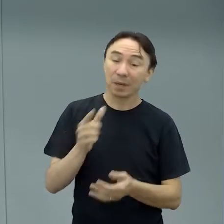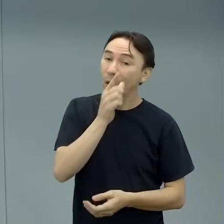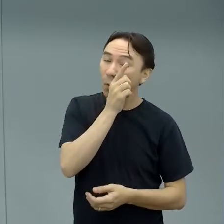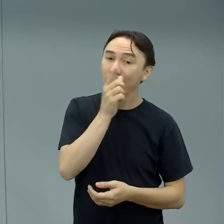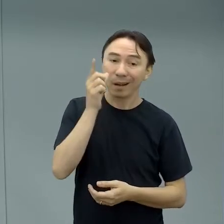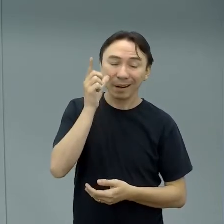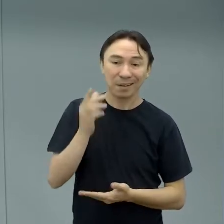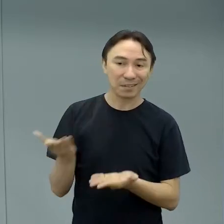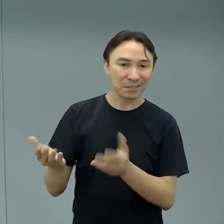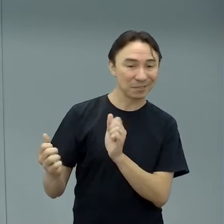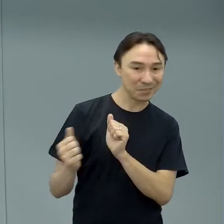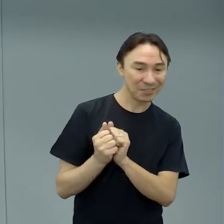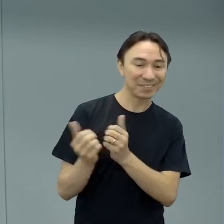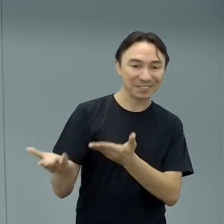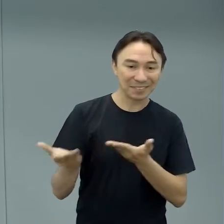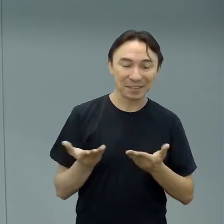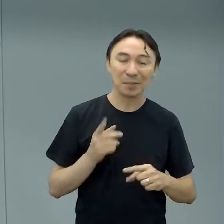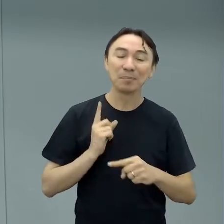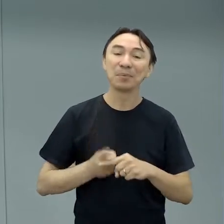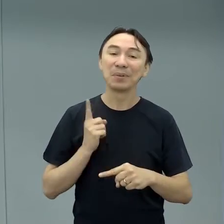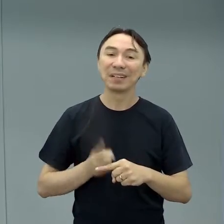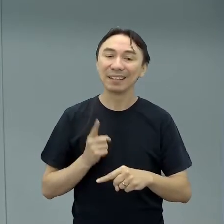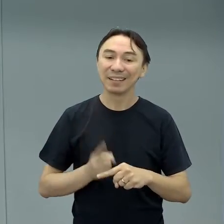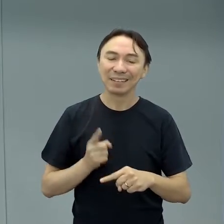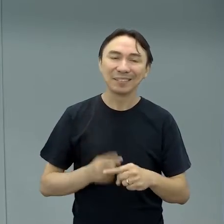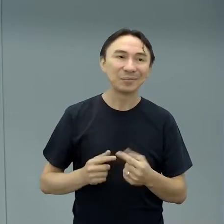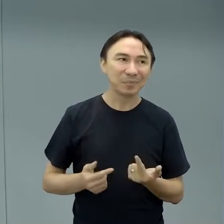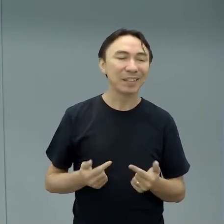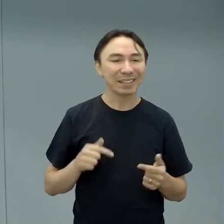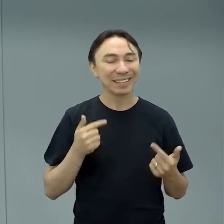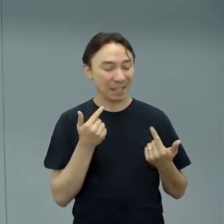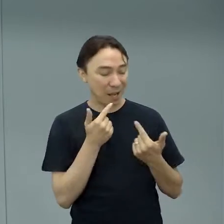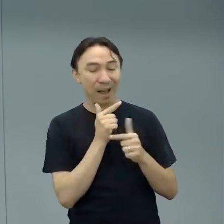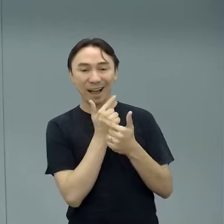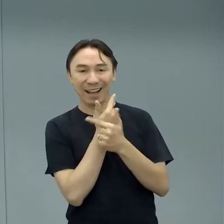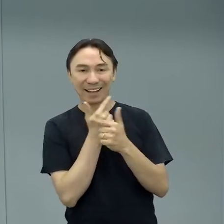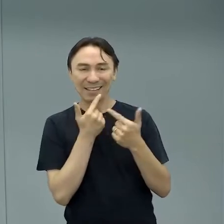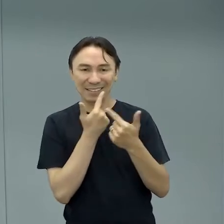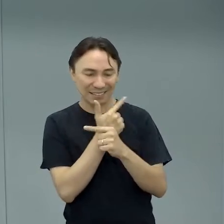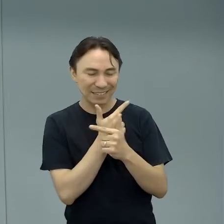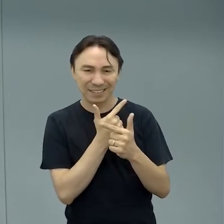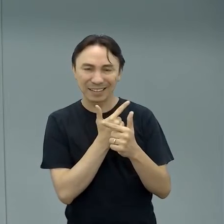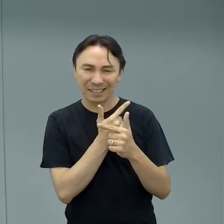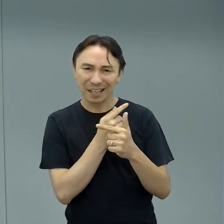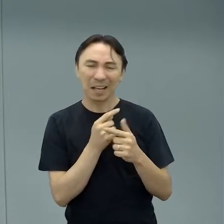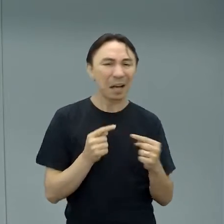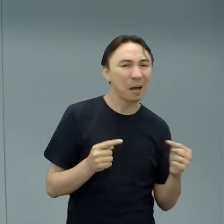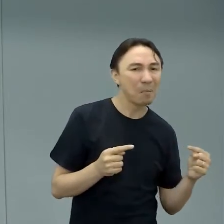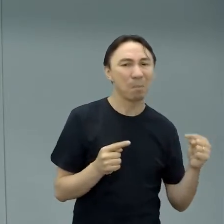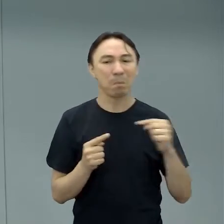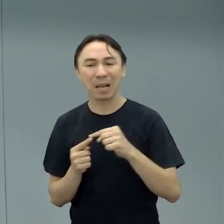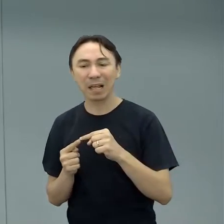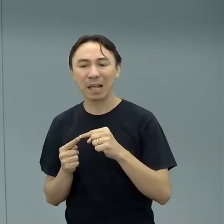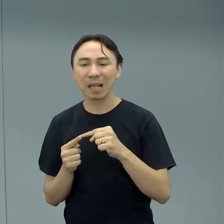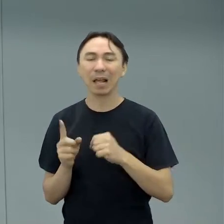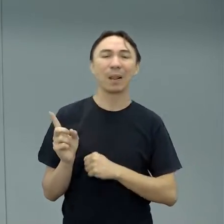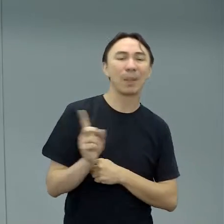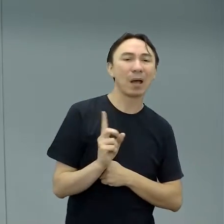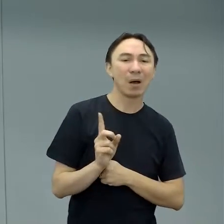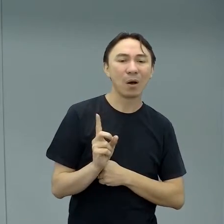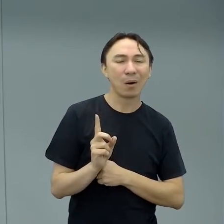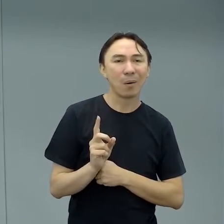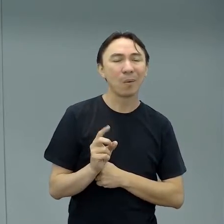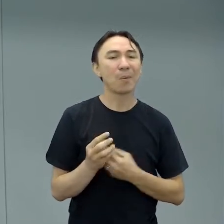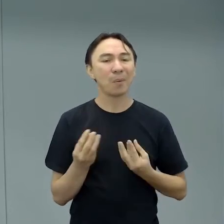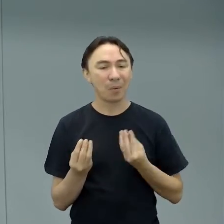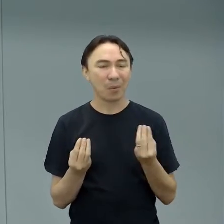por conta dessa questão do riso, para saber, assim, essa máxima vale, a gente sabe